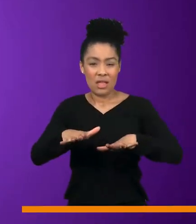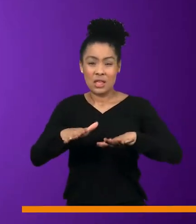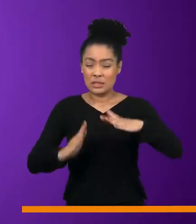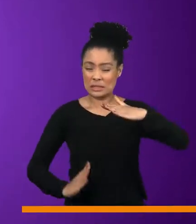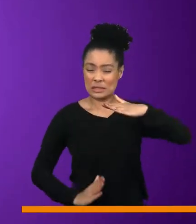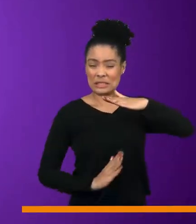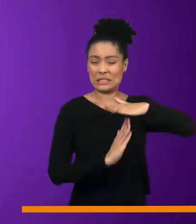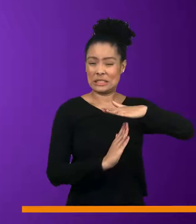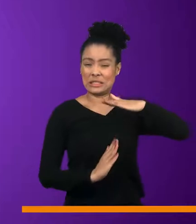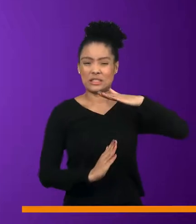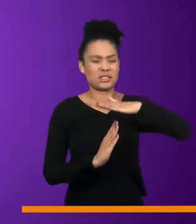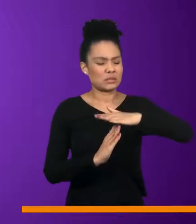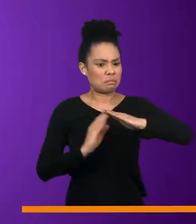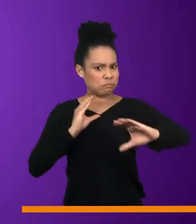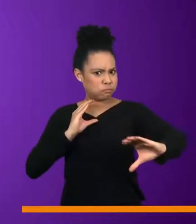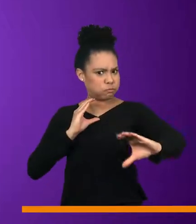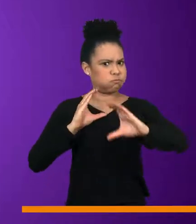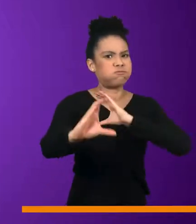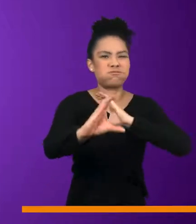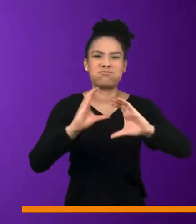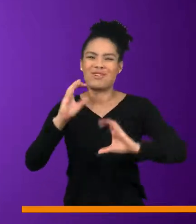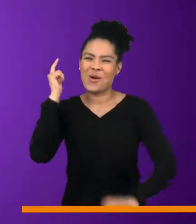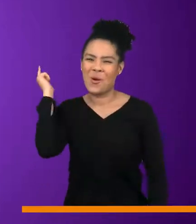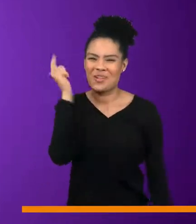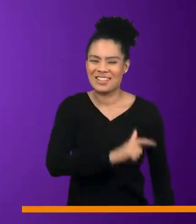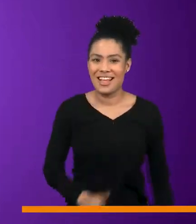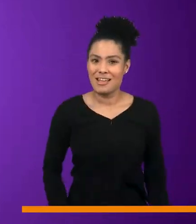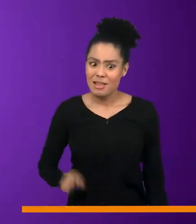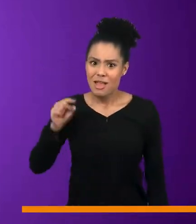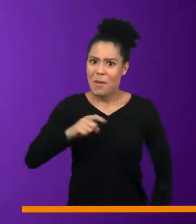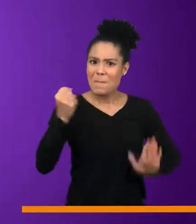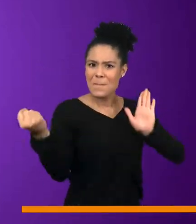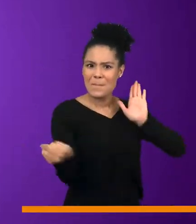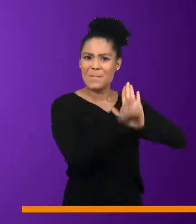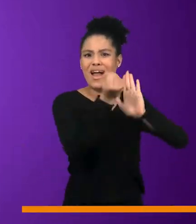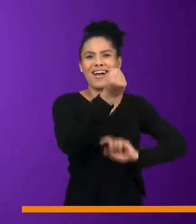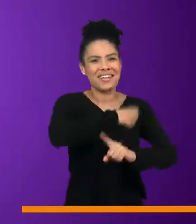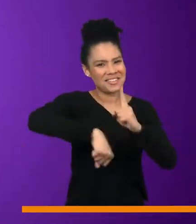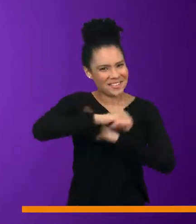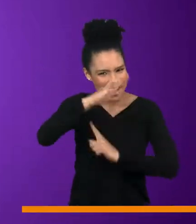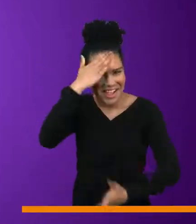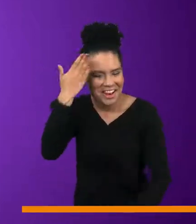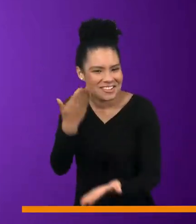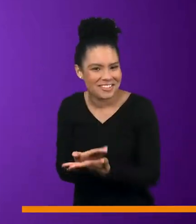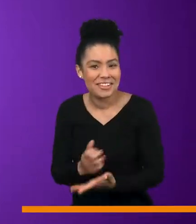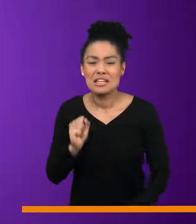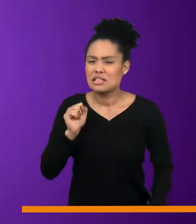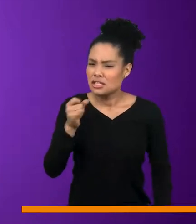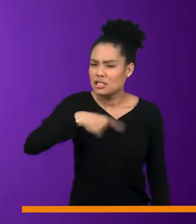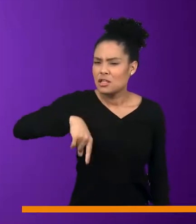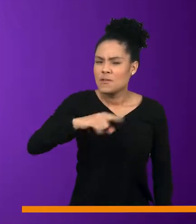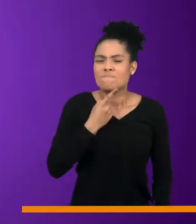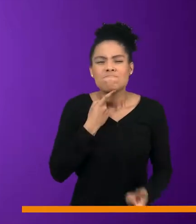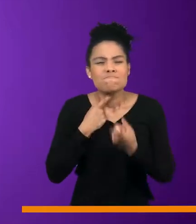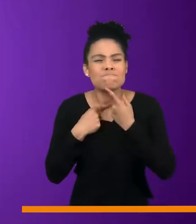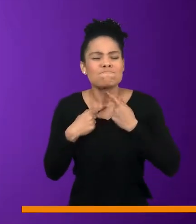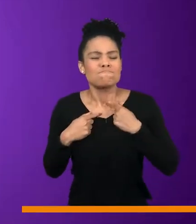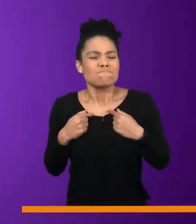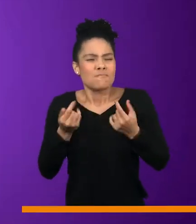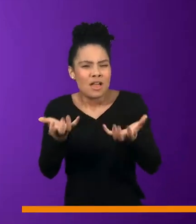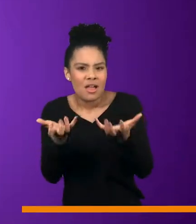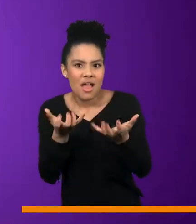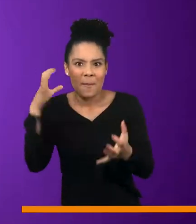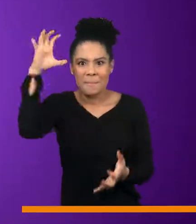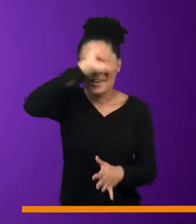inclusiva, com menos barreiras para a comunicação. Isso causa um grande impacto na sociedade. Acredite, se você tem